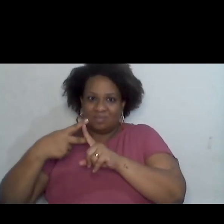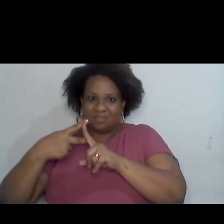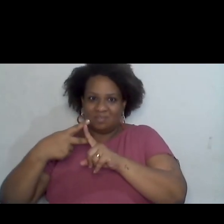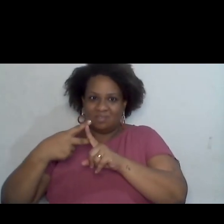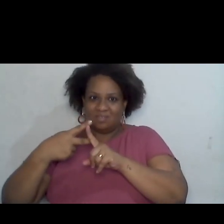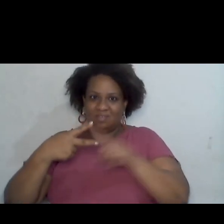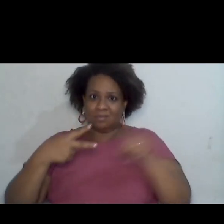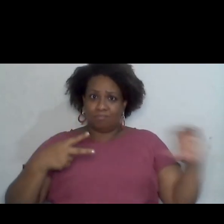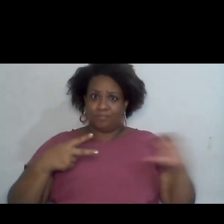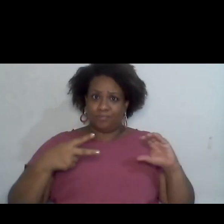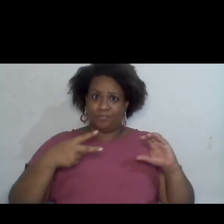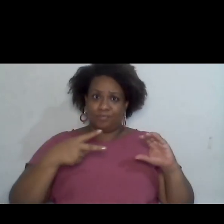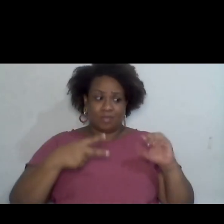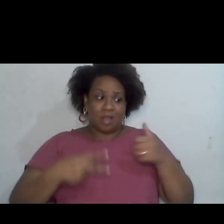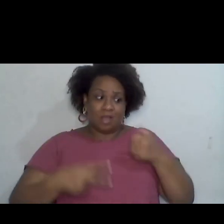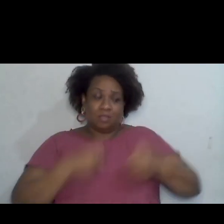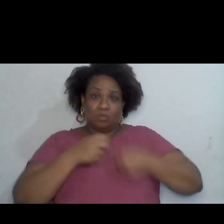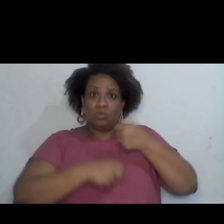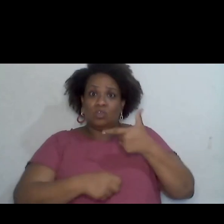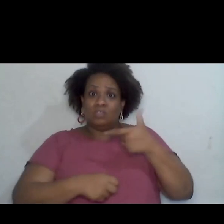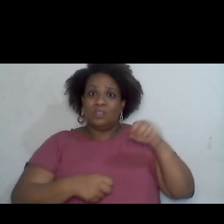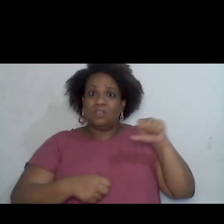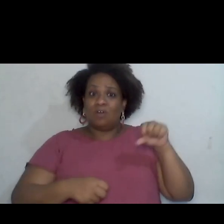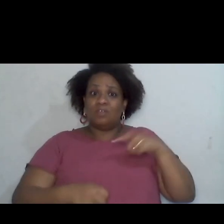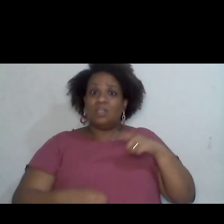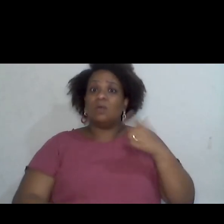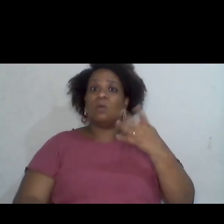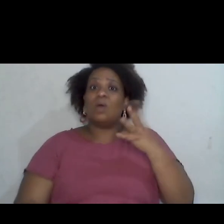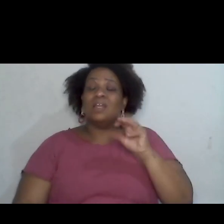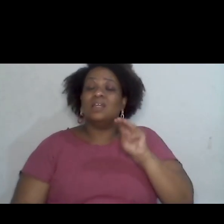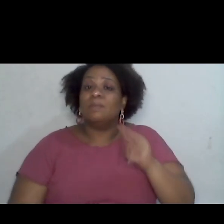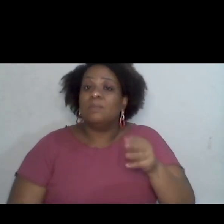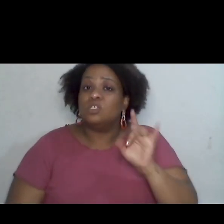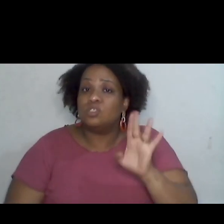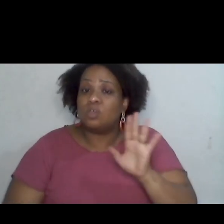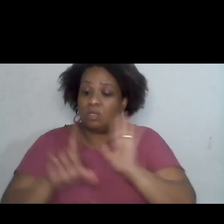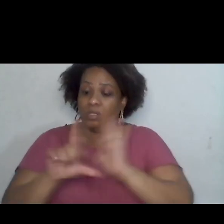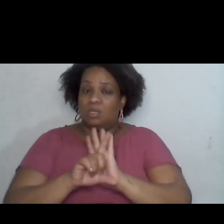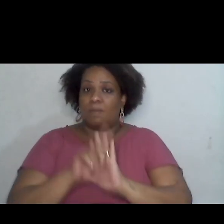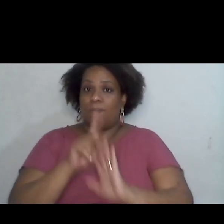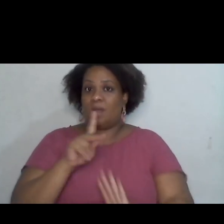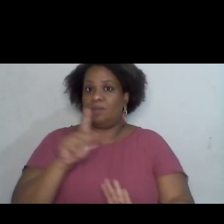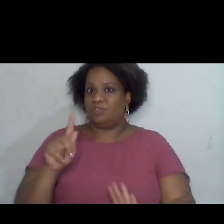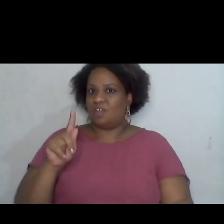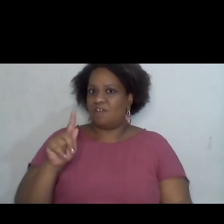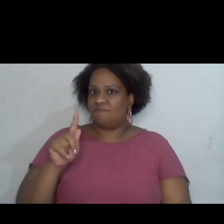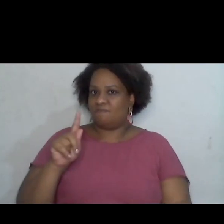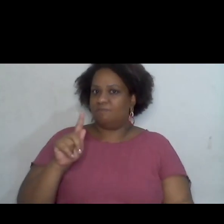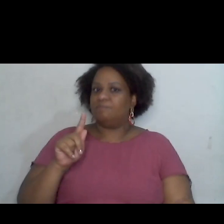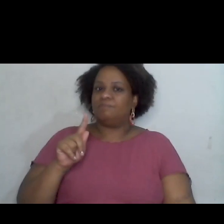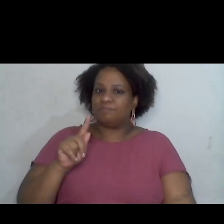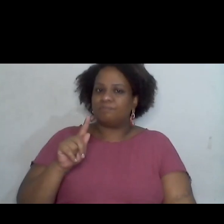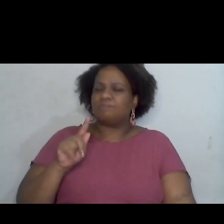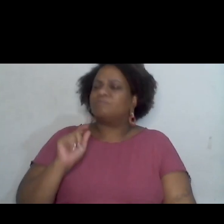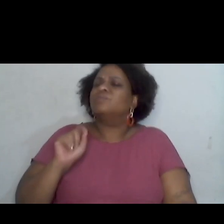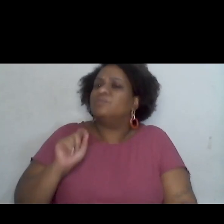FUNCEB, que foi o ano de 2009. Nós teremos 40 milhões somente da Lei Paulo Gustavo para os editais setoriais. Bom, gente, o que isso